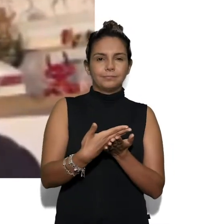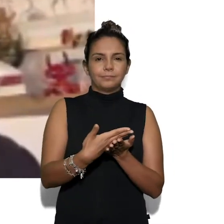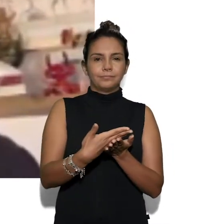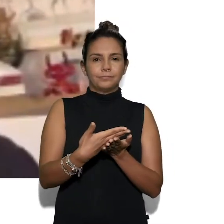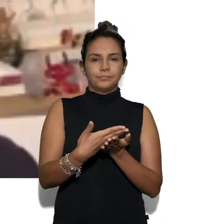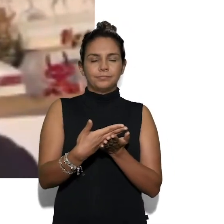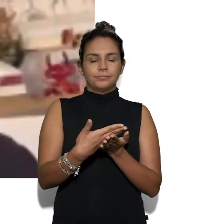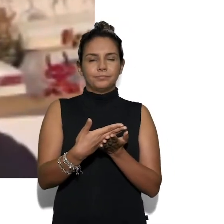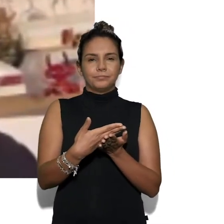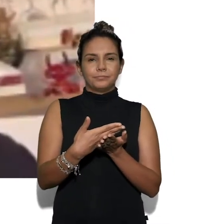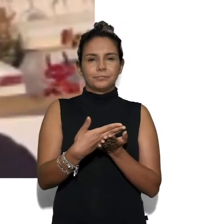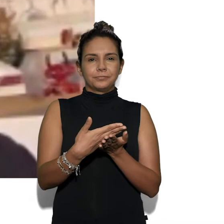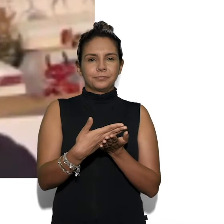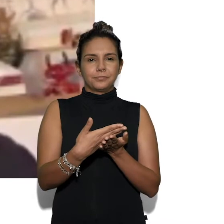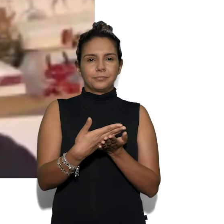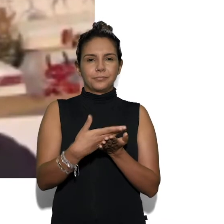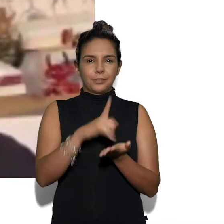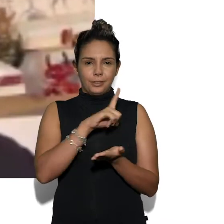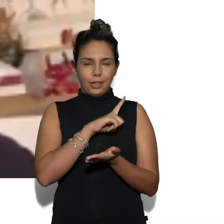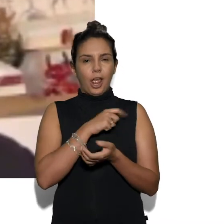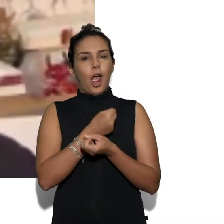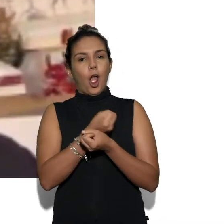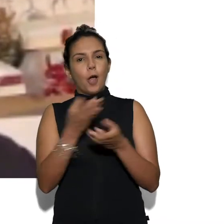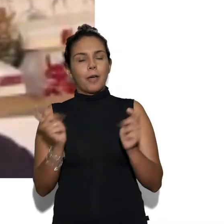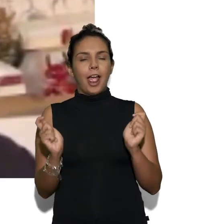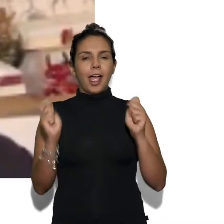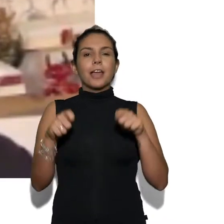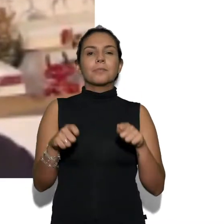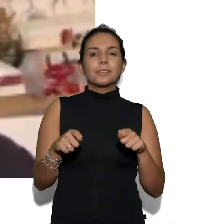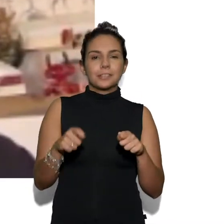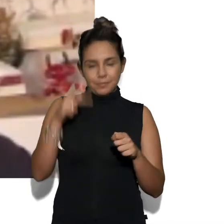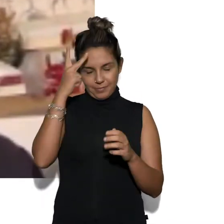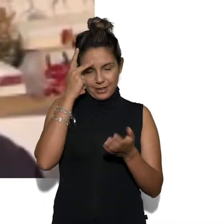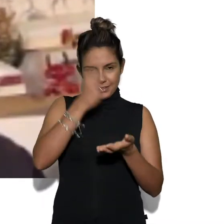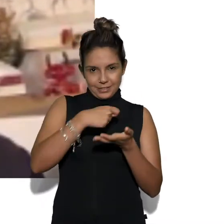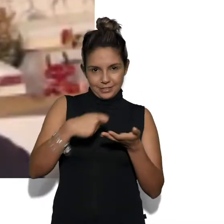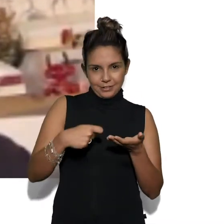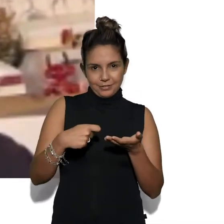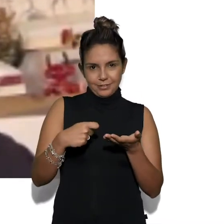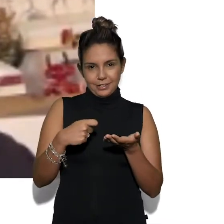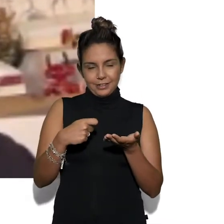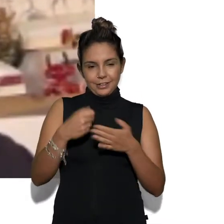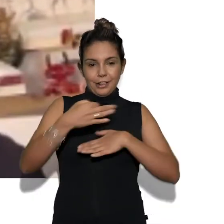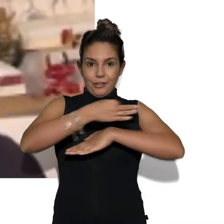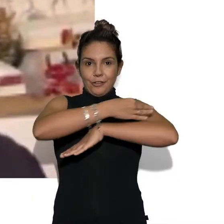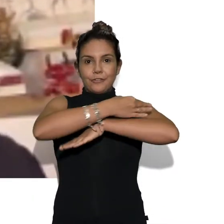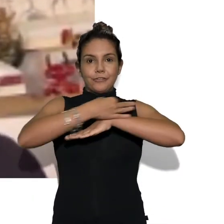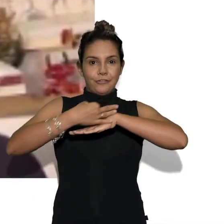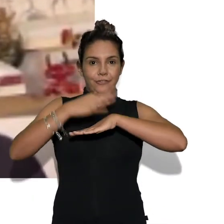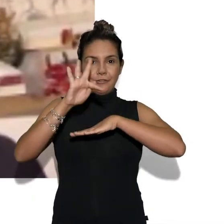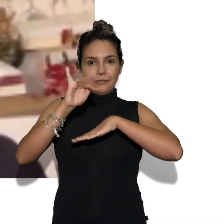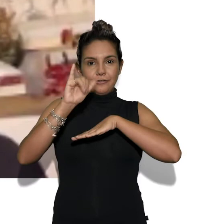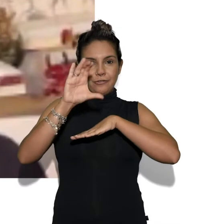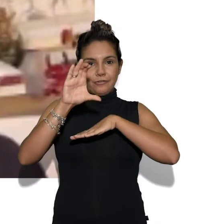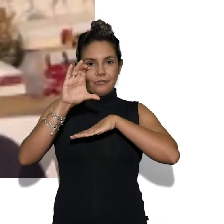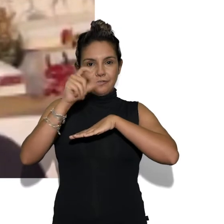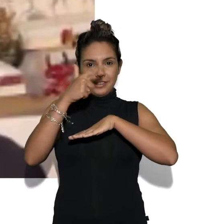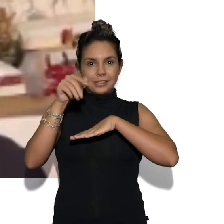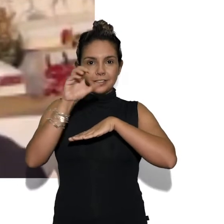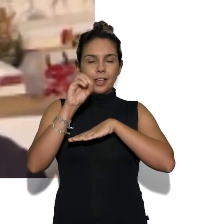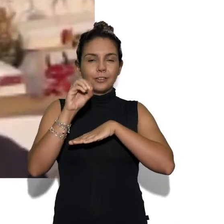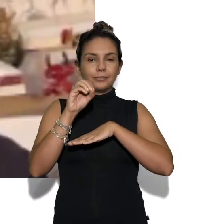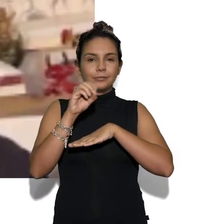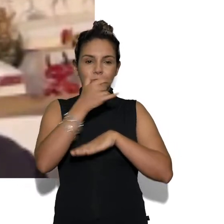a hipótese de ter alguma capacidade para escrever ficção. Só depois de a Maria do